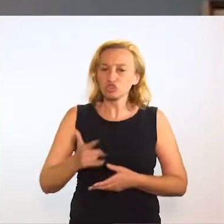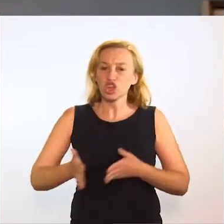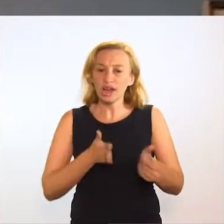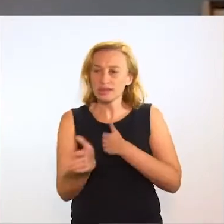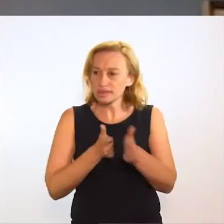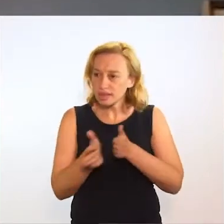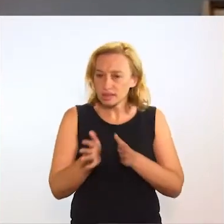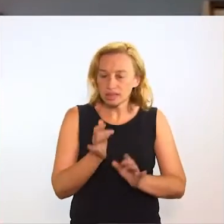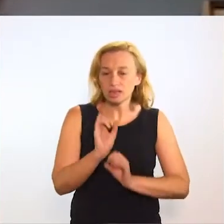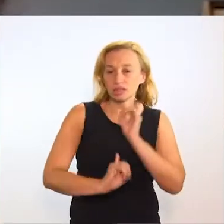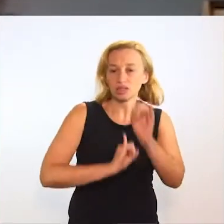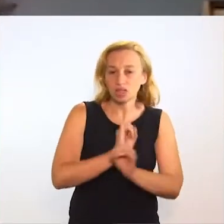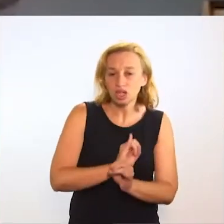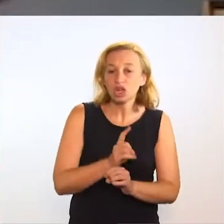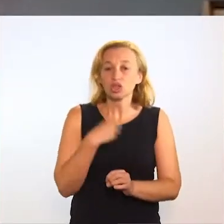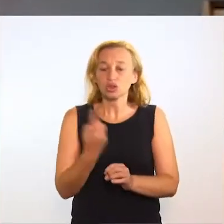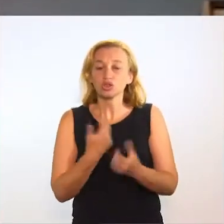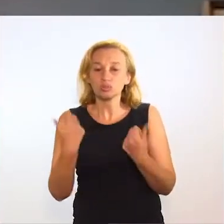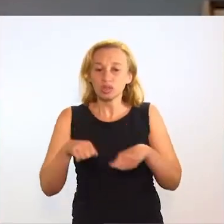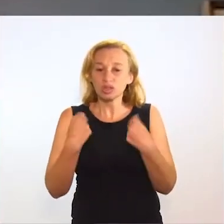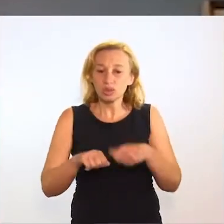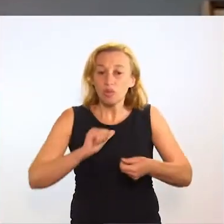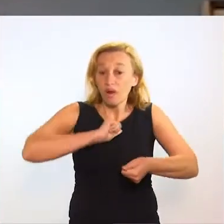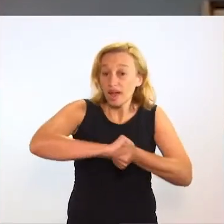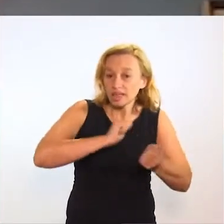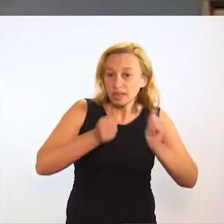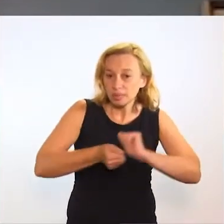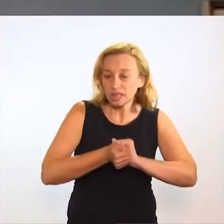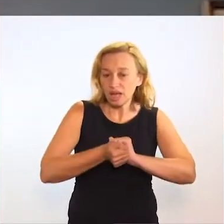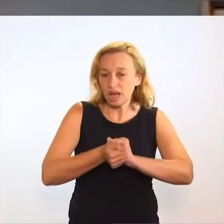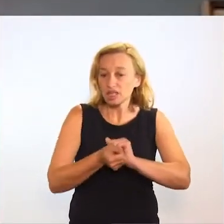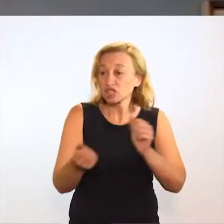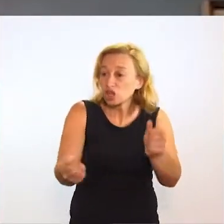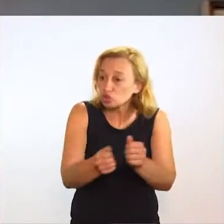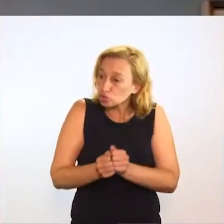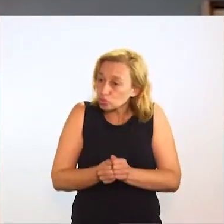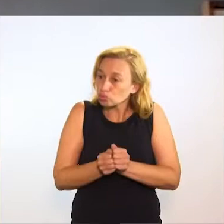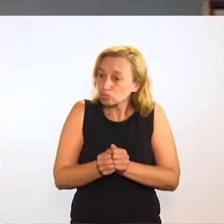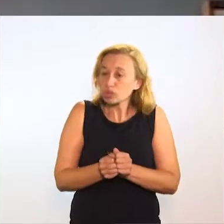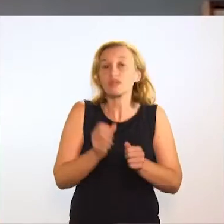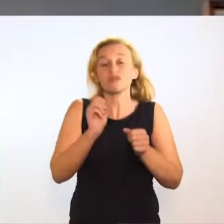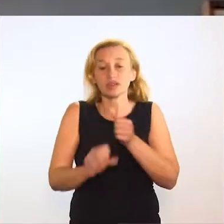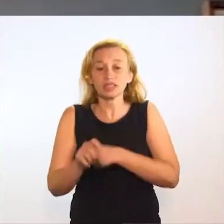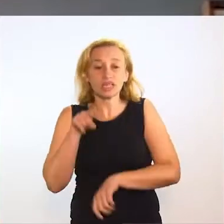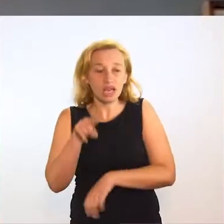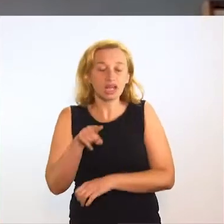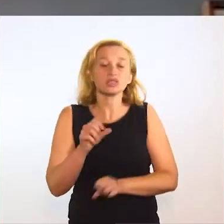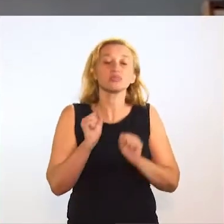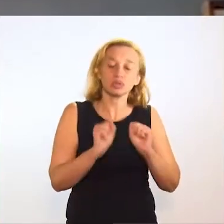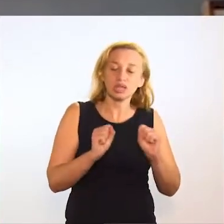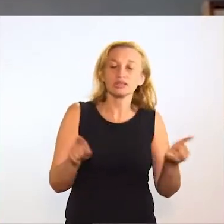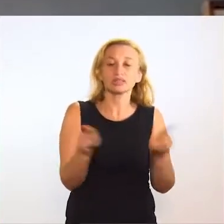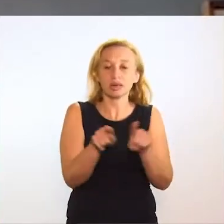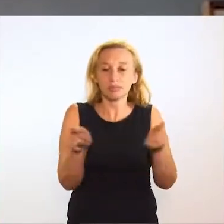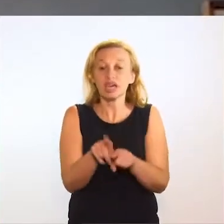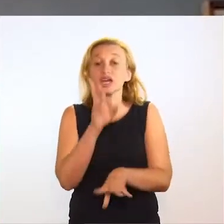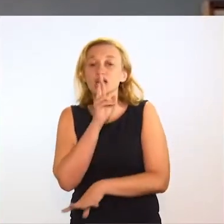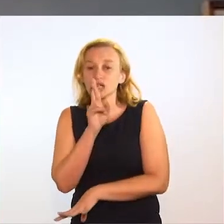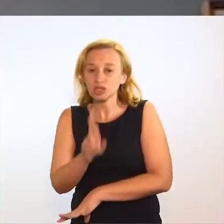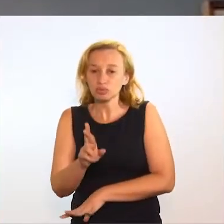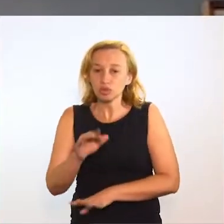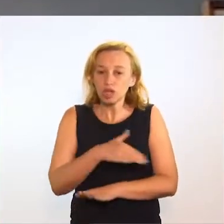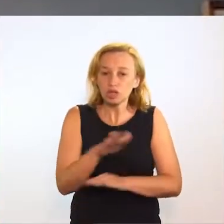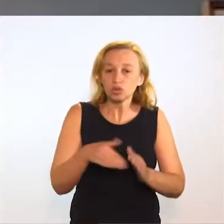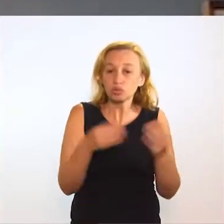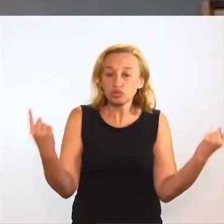disso, né? E que a gente precisou, de uma certa forma, trazer junto e fazer com que elas pudessem